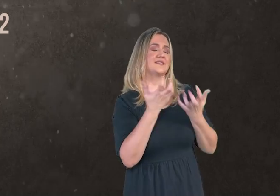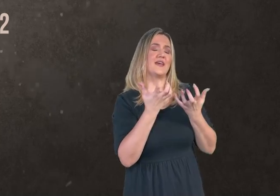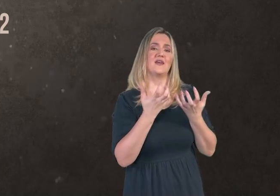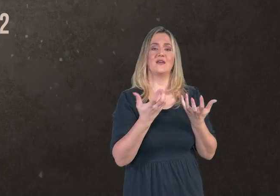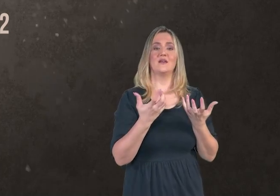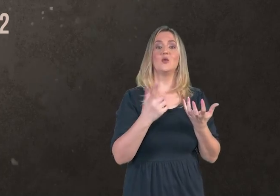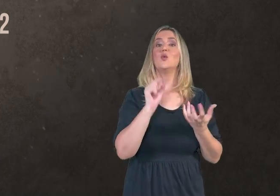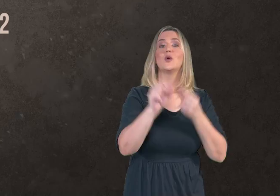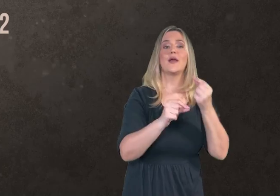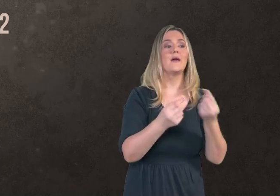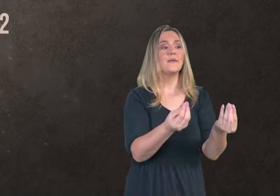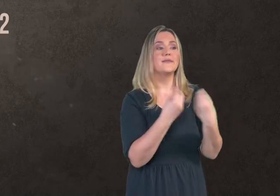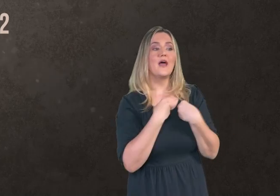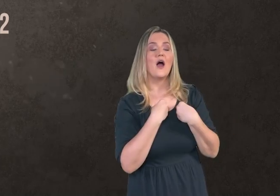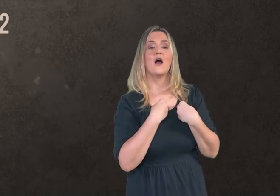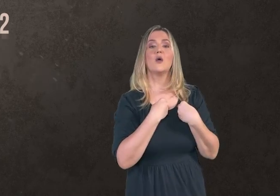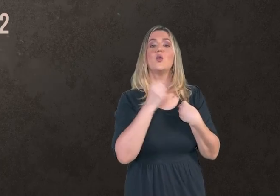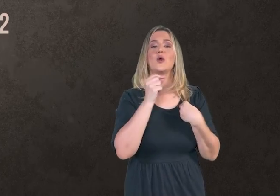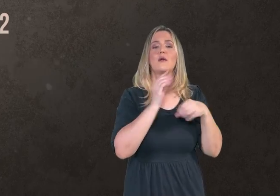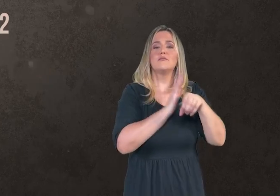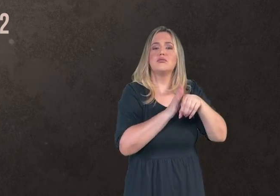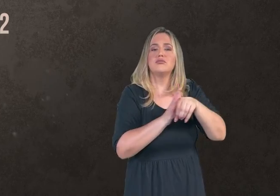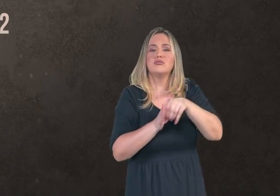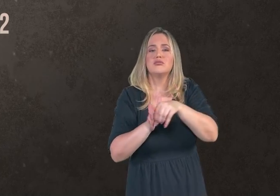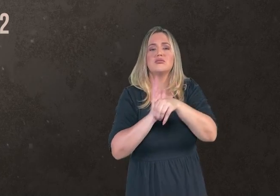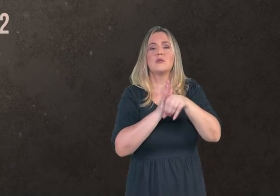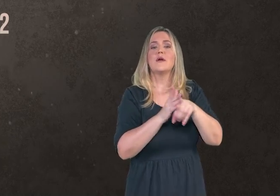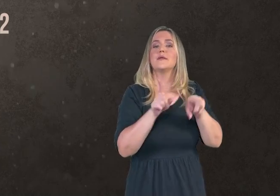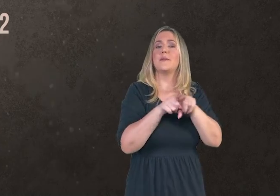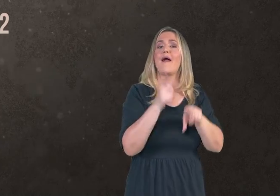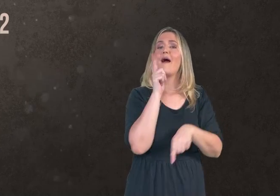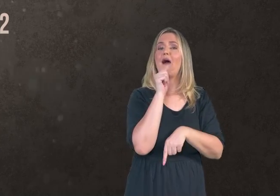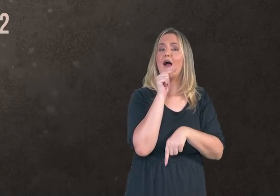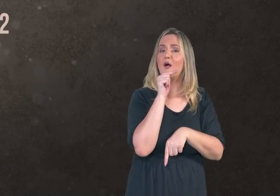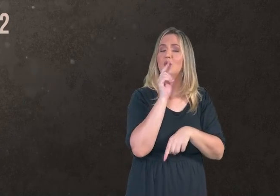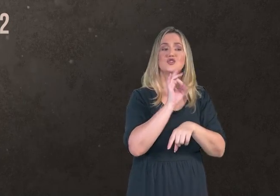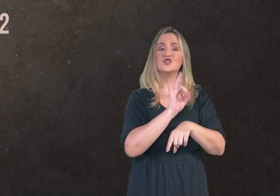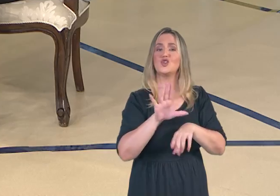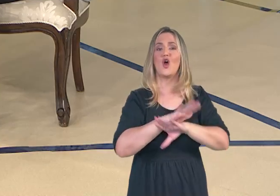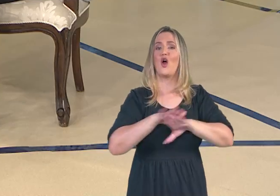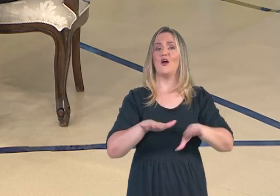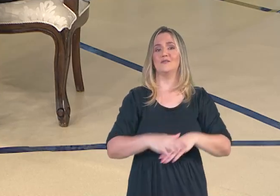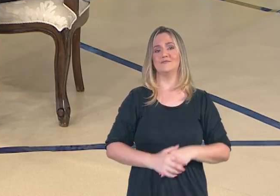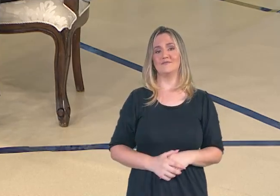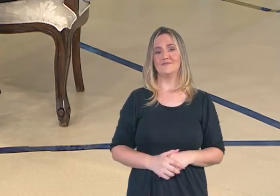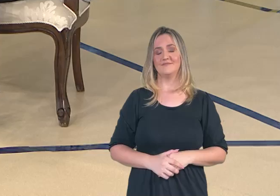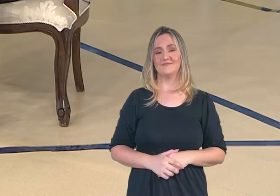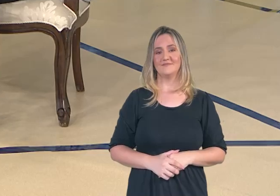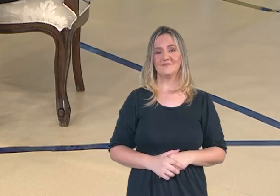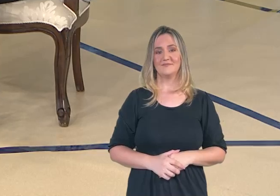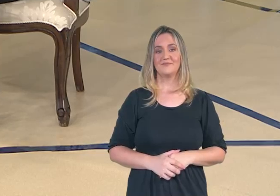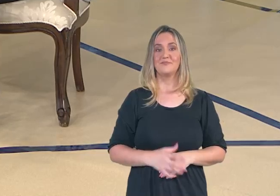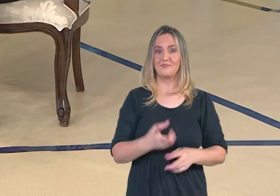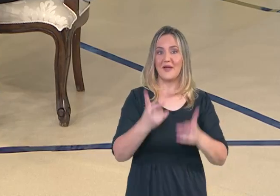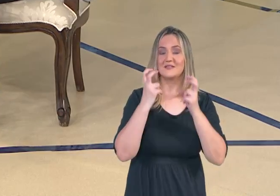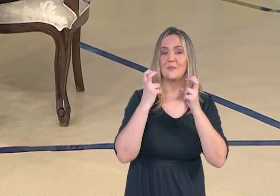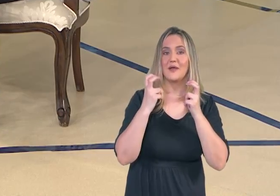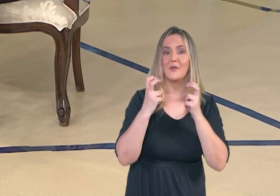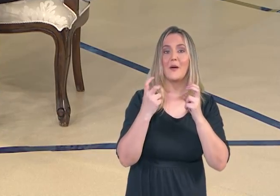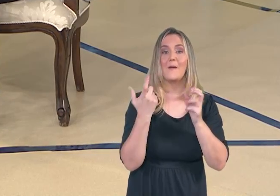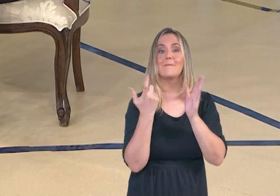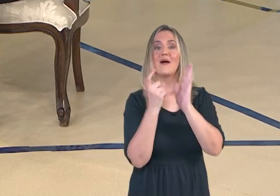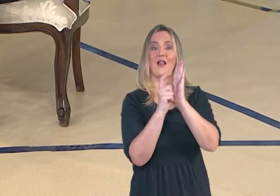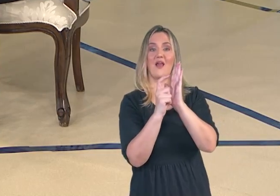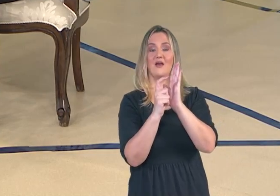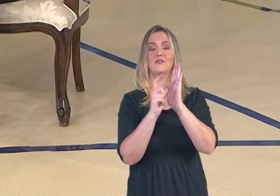Dê-nos legumes para comer e água para beber. Daniel capítulo 1, versículo 12. A palavra hebraica que aparece aqui